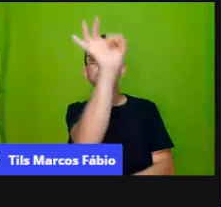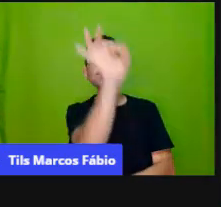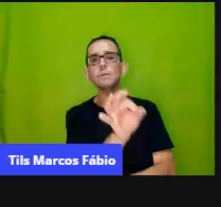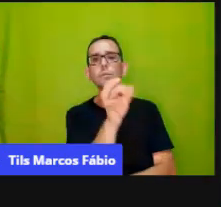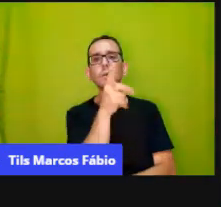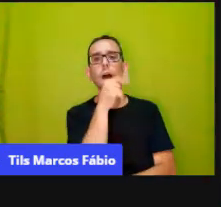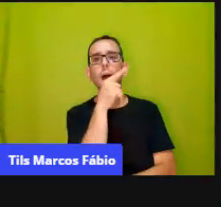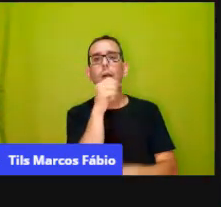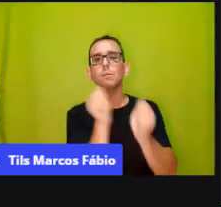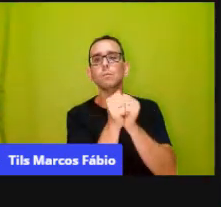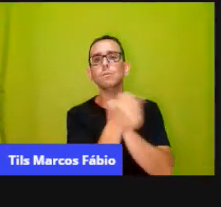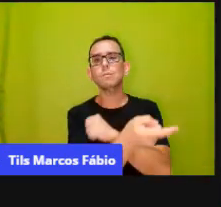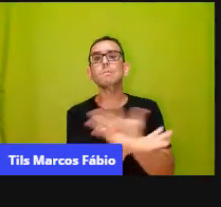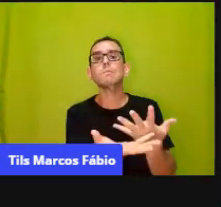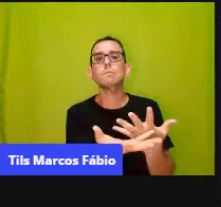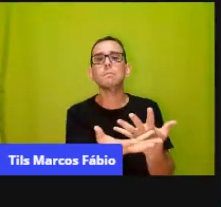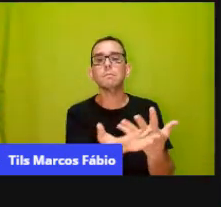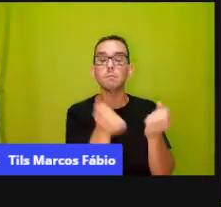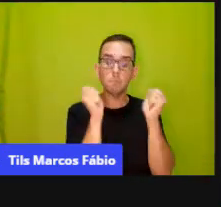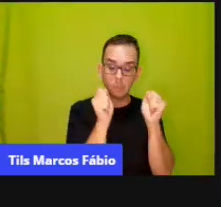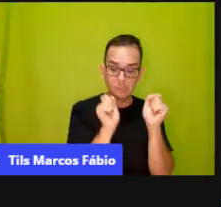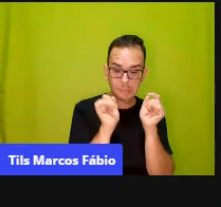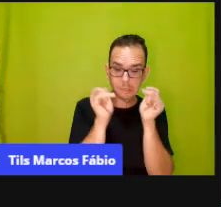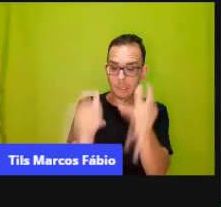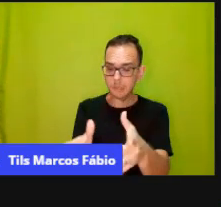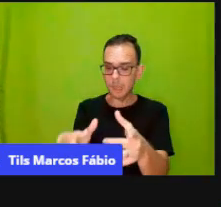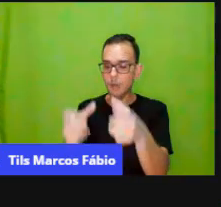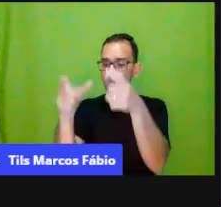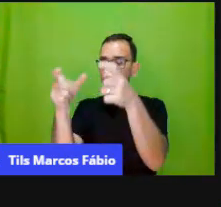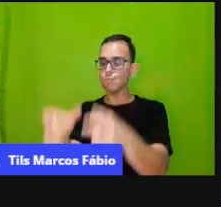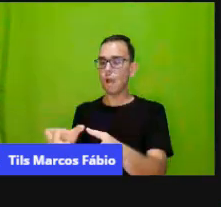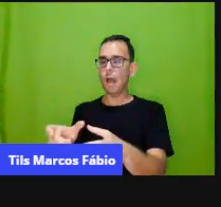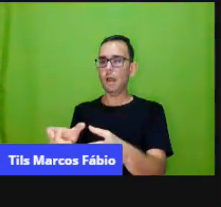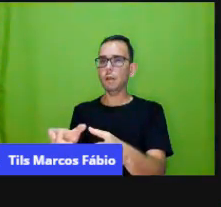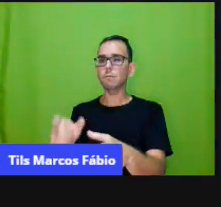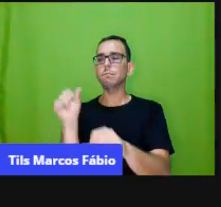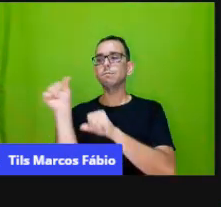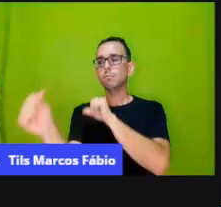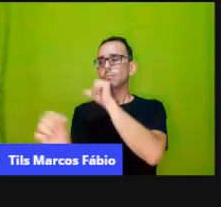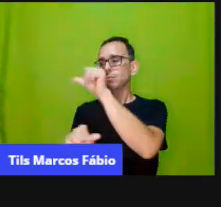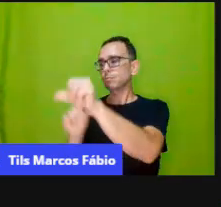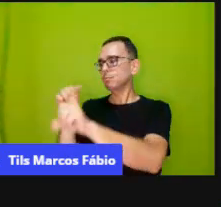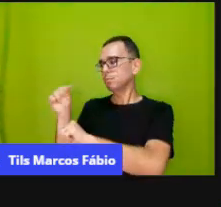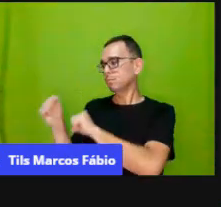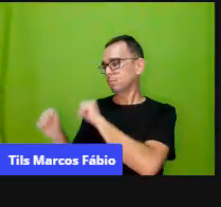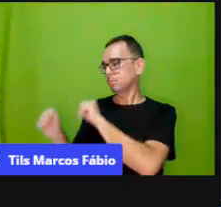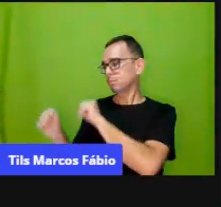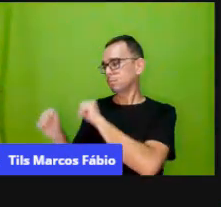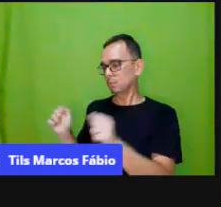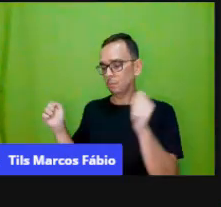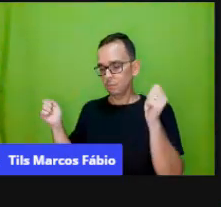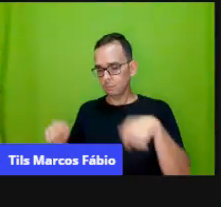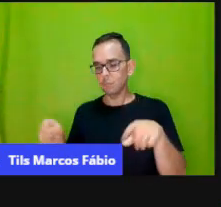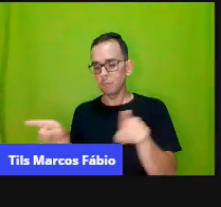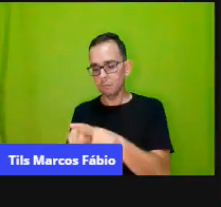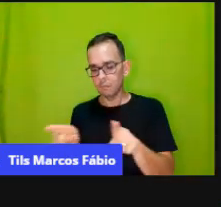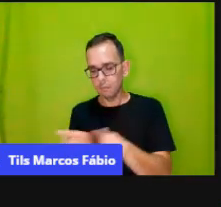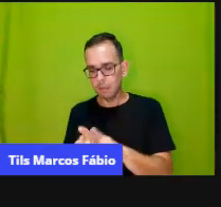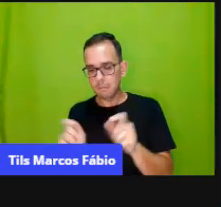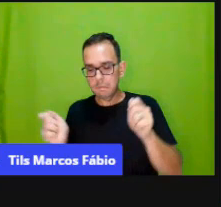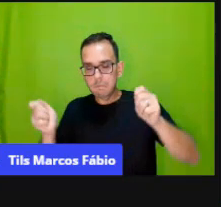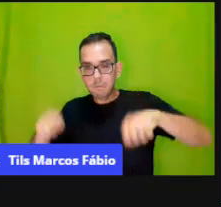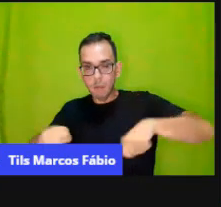que eu tenho que fazer? Disponibilizar essa água de forma mudante. Gatos gostam de águas frescas e